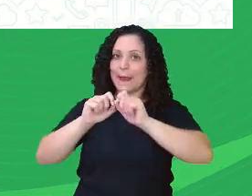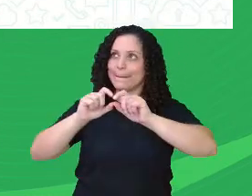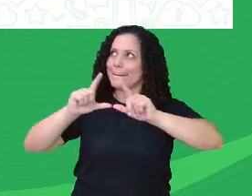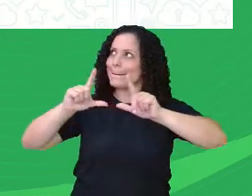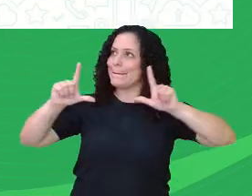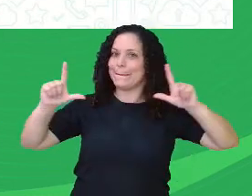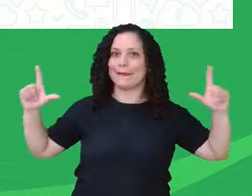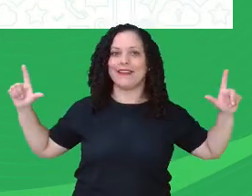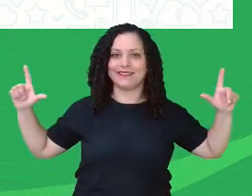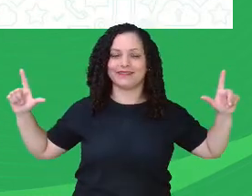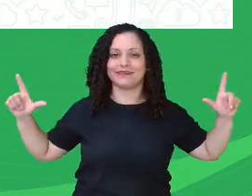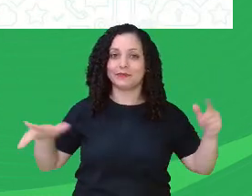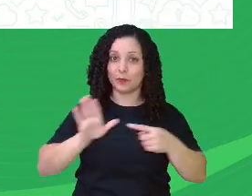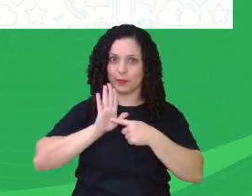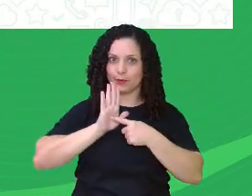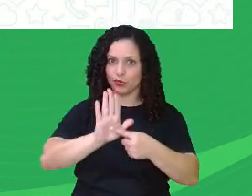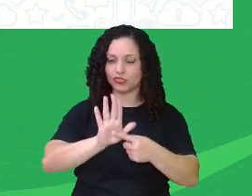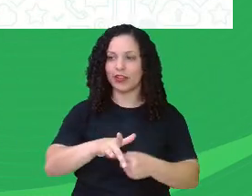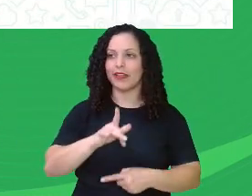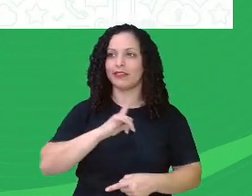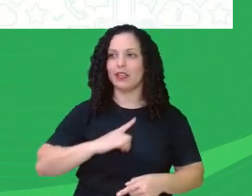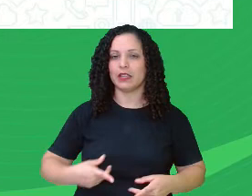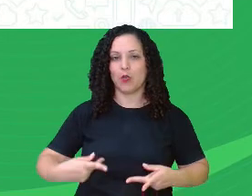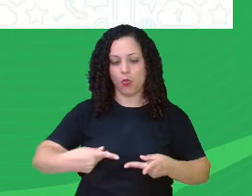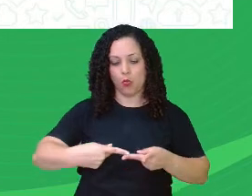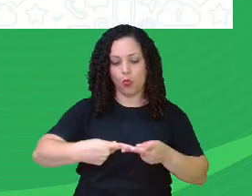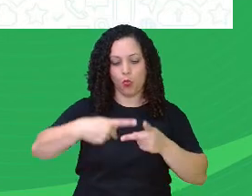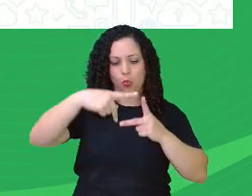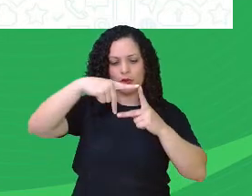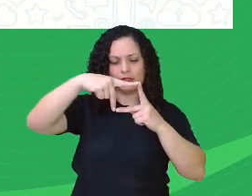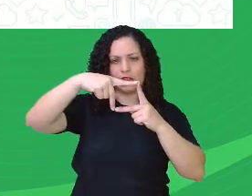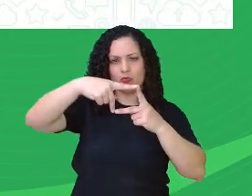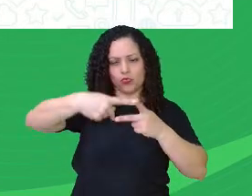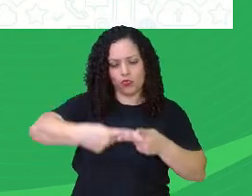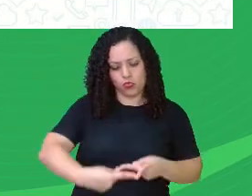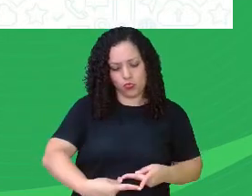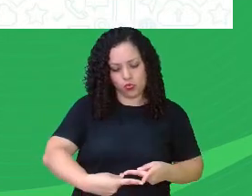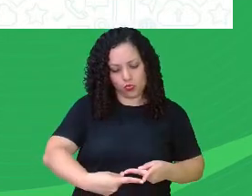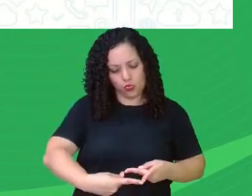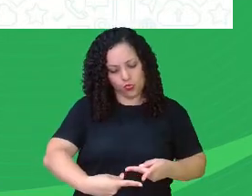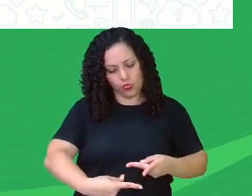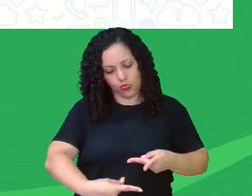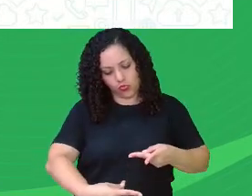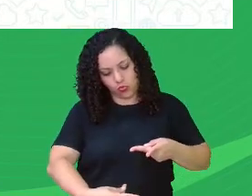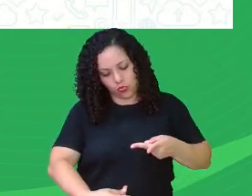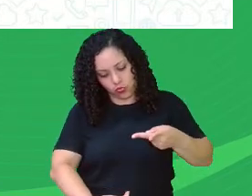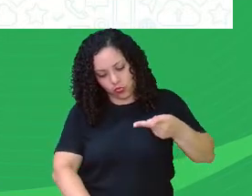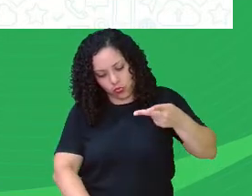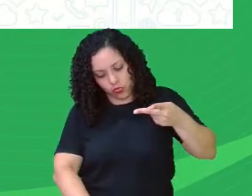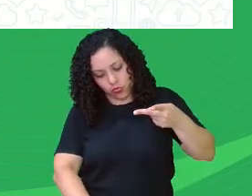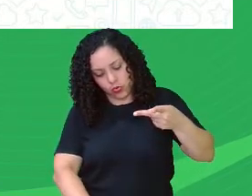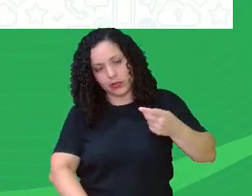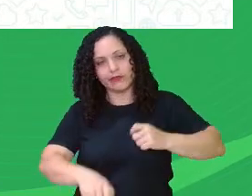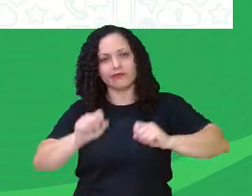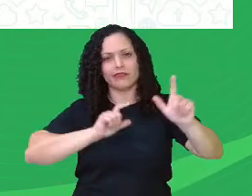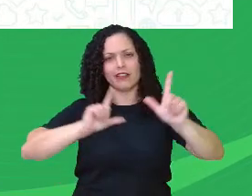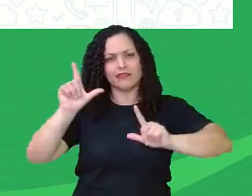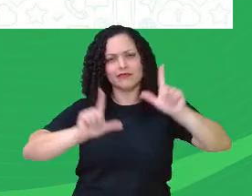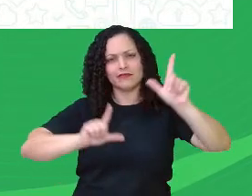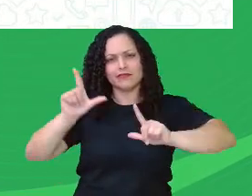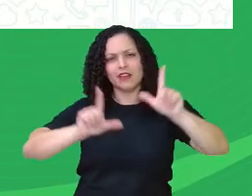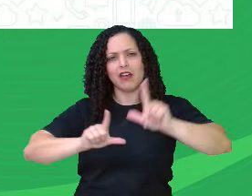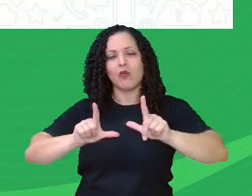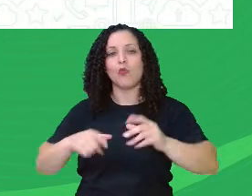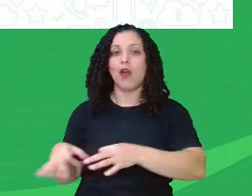para vocês. Eu tenho um prisma e eu queria perguntar a você que está me assistindo aí na TV, no YouTube, no